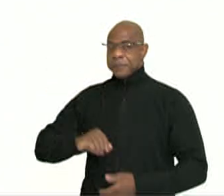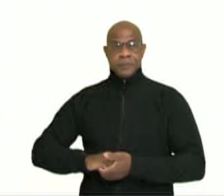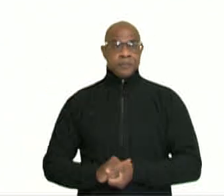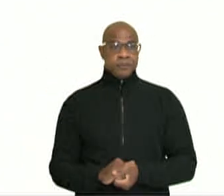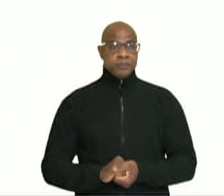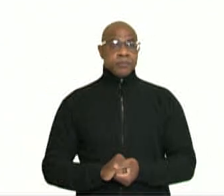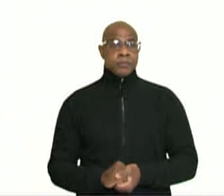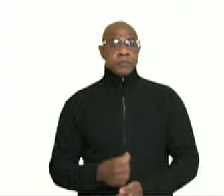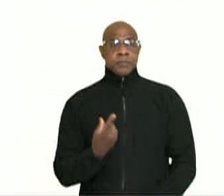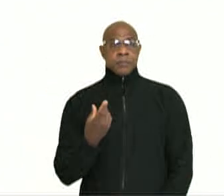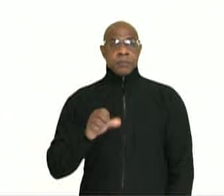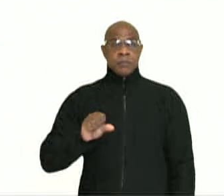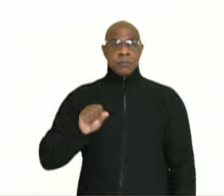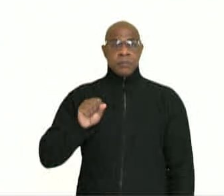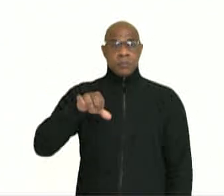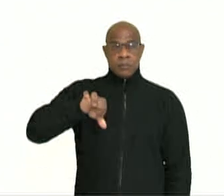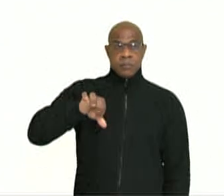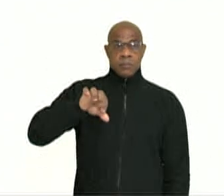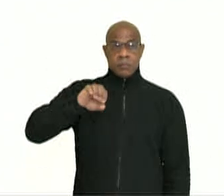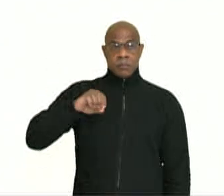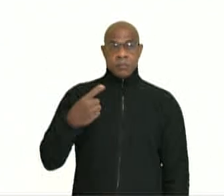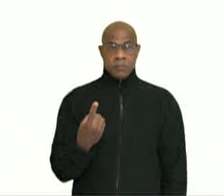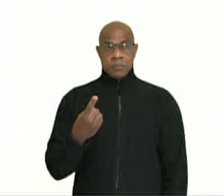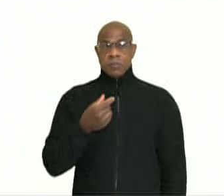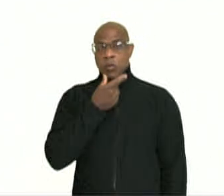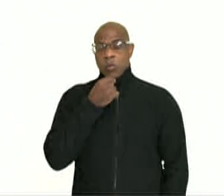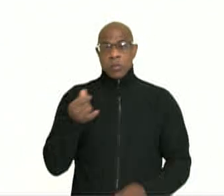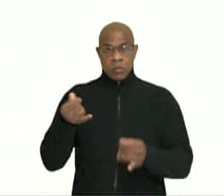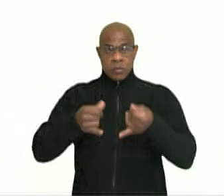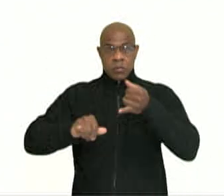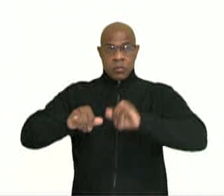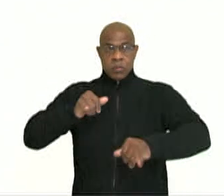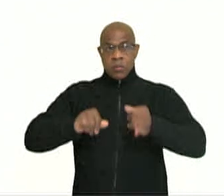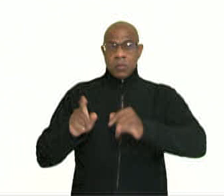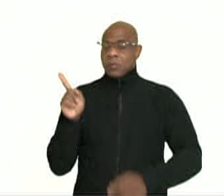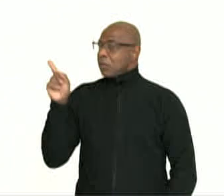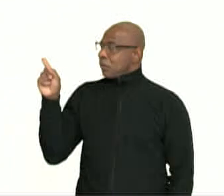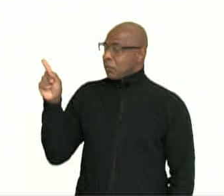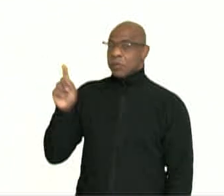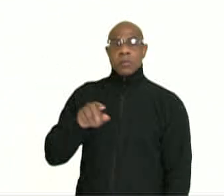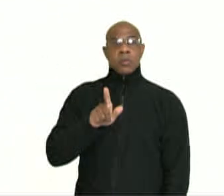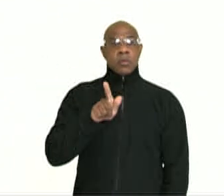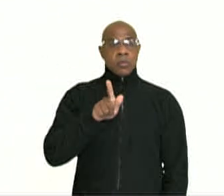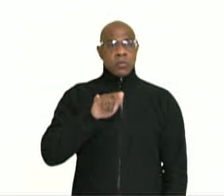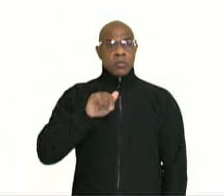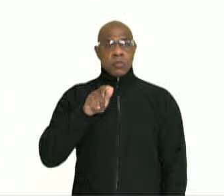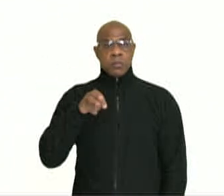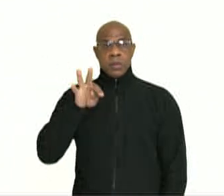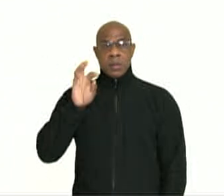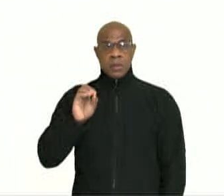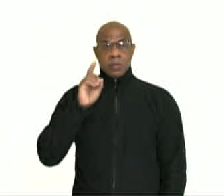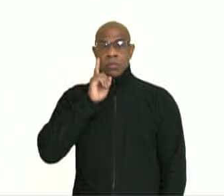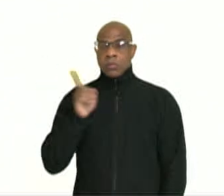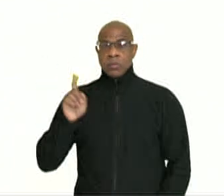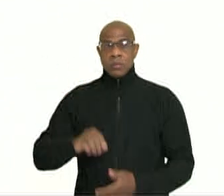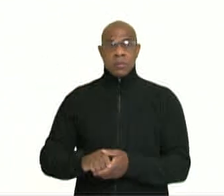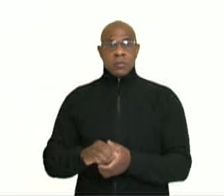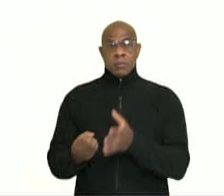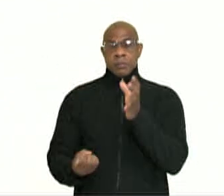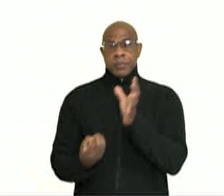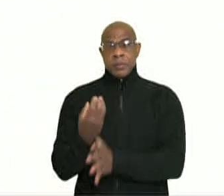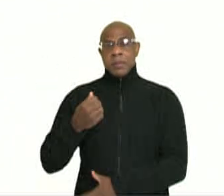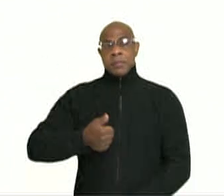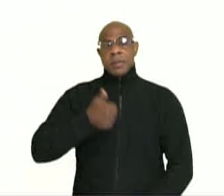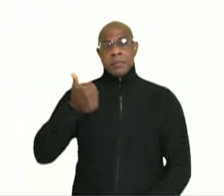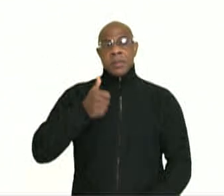Em 1901, o químico Gilbert Newton Lewis estabeleceu a primeira teoria de ligação química, ampla,